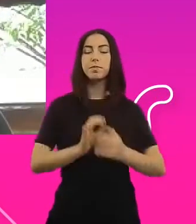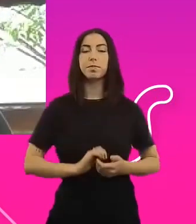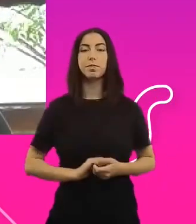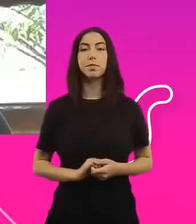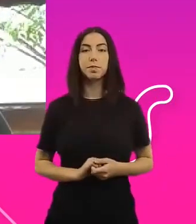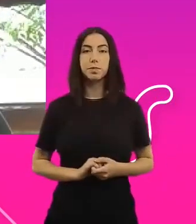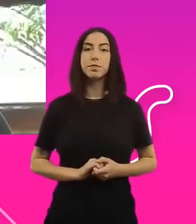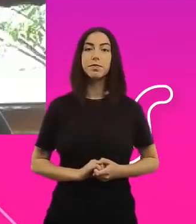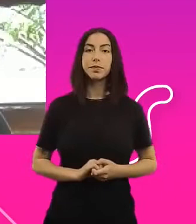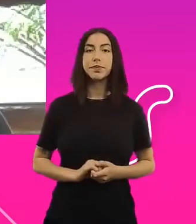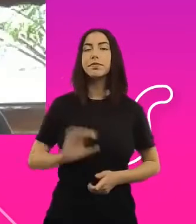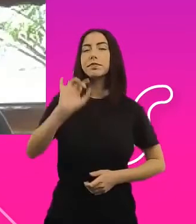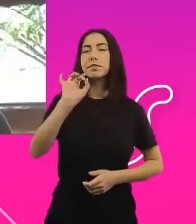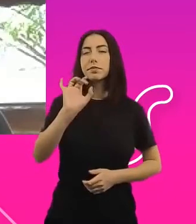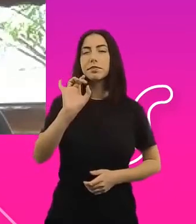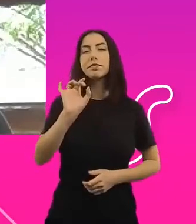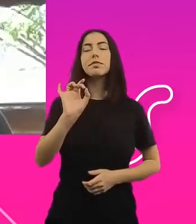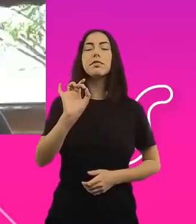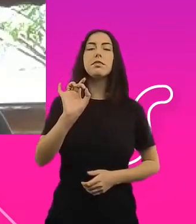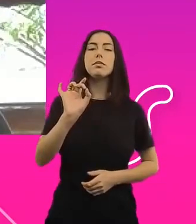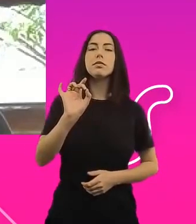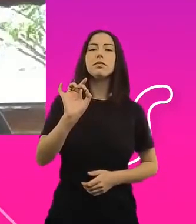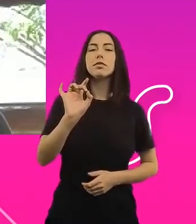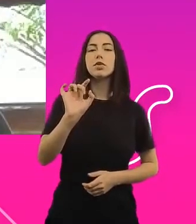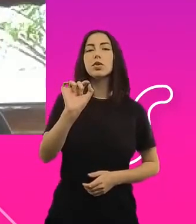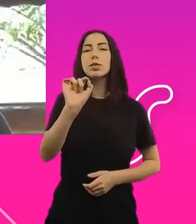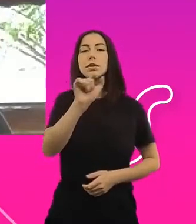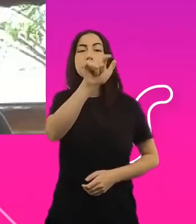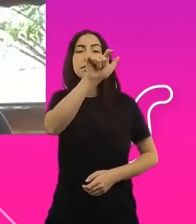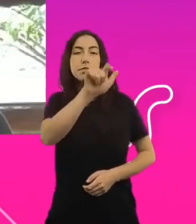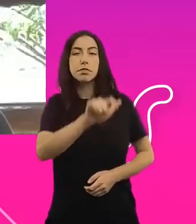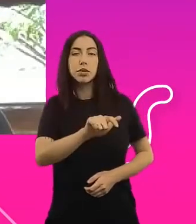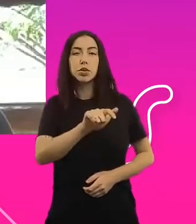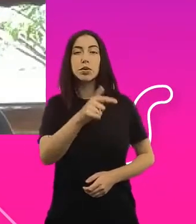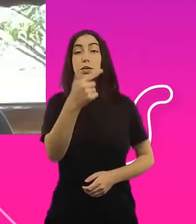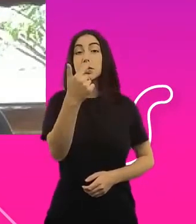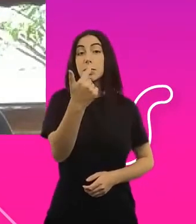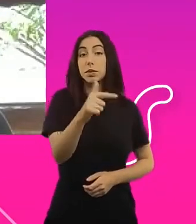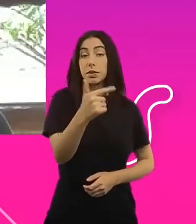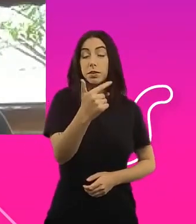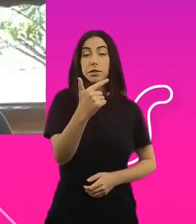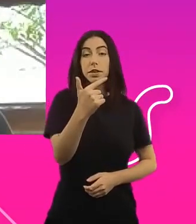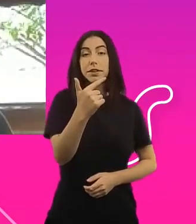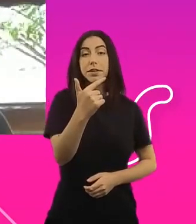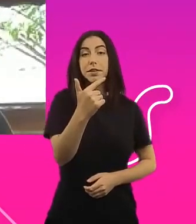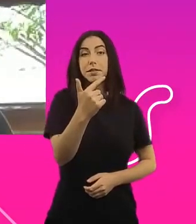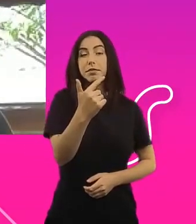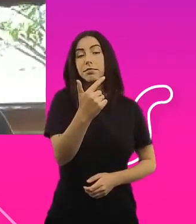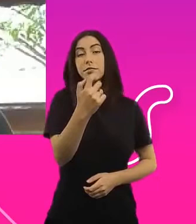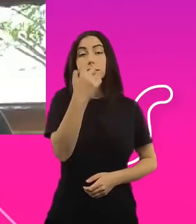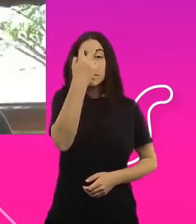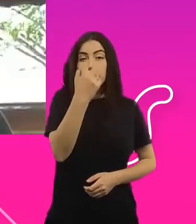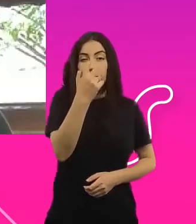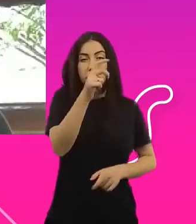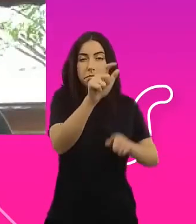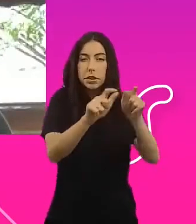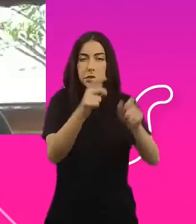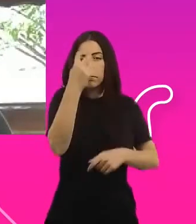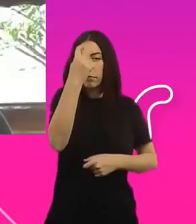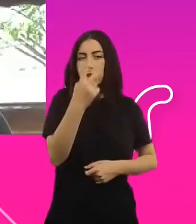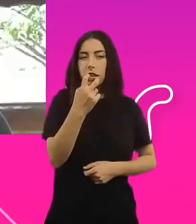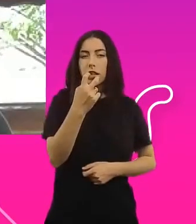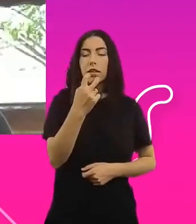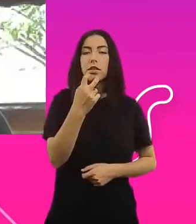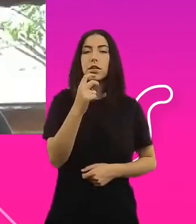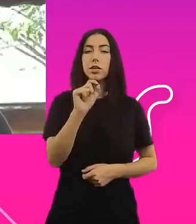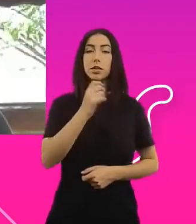Só para quem não tem o recurso visual conseguir identificar quem está falando, como eu falei, meu nome é